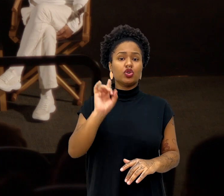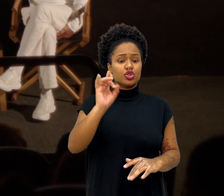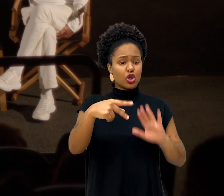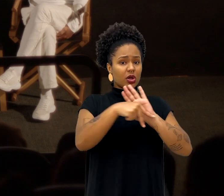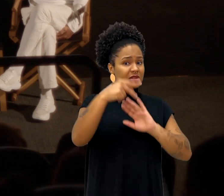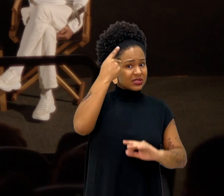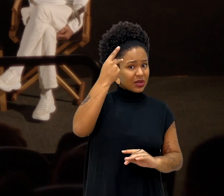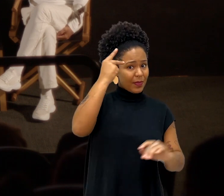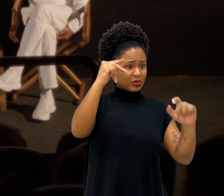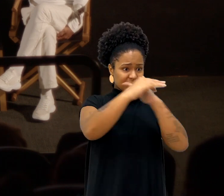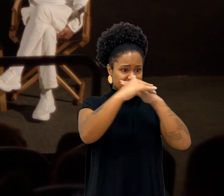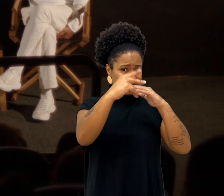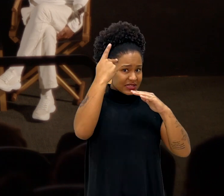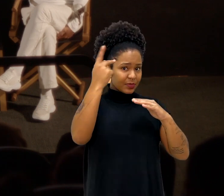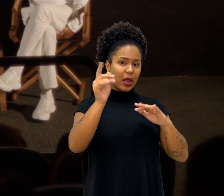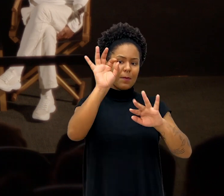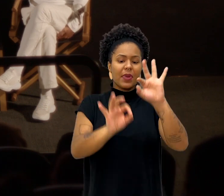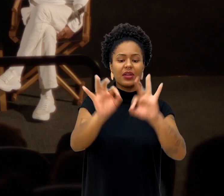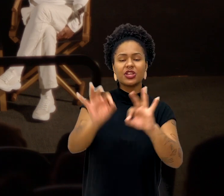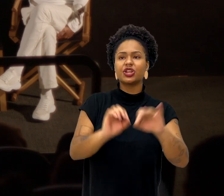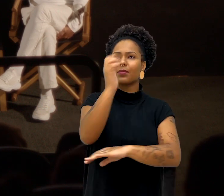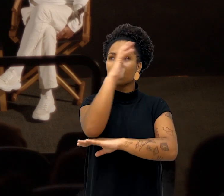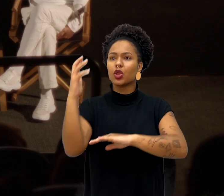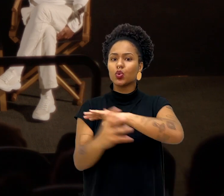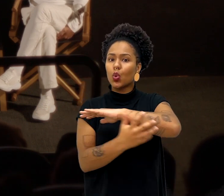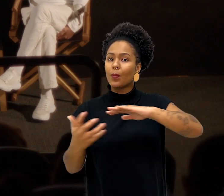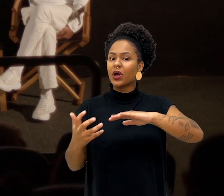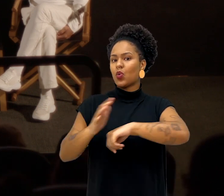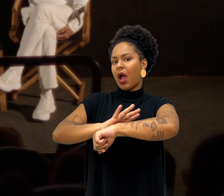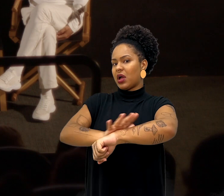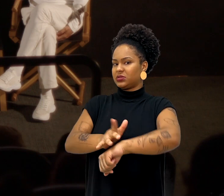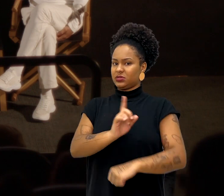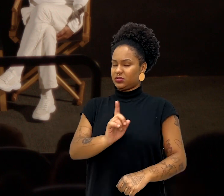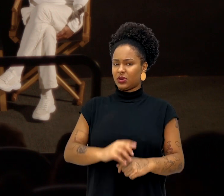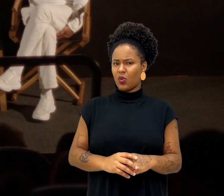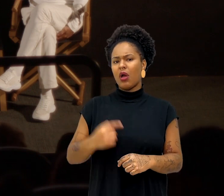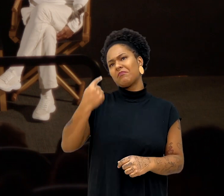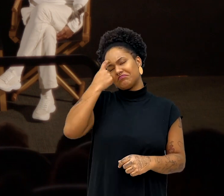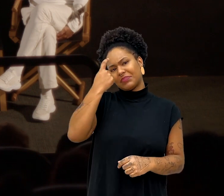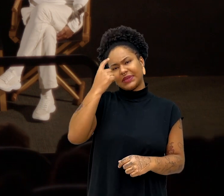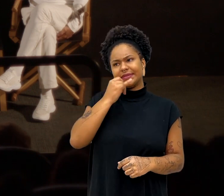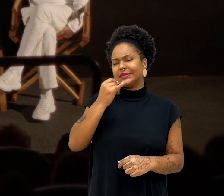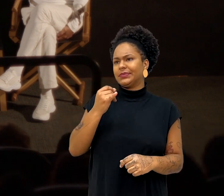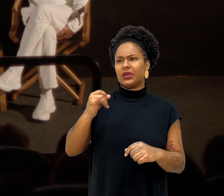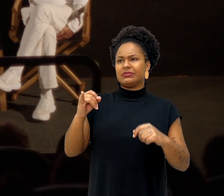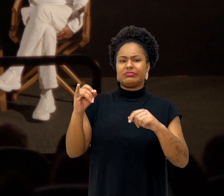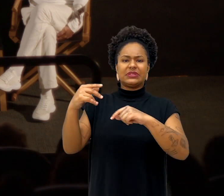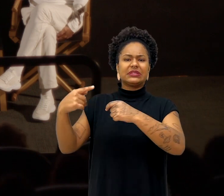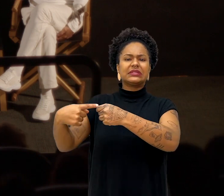só São Paulo, a cidade de São Paulo, que teve um planejamento urbano racista. Né? Quando a gente pensa em